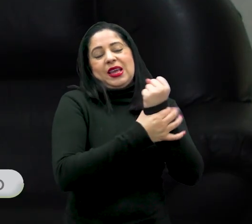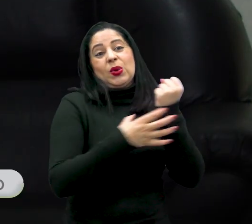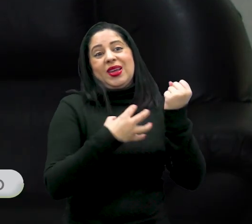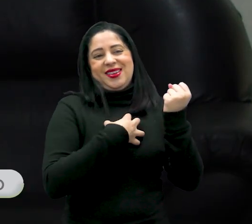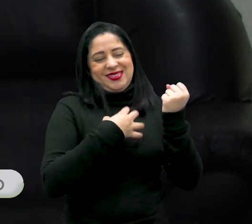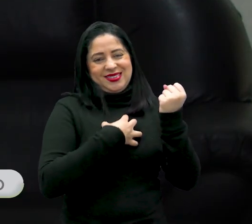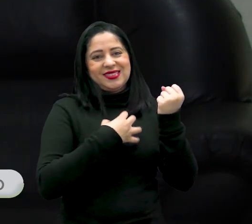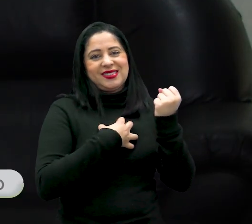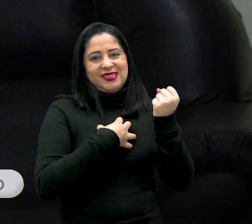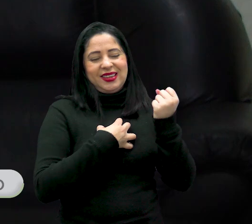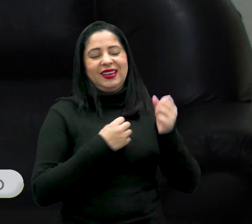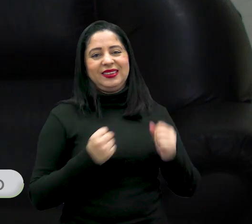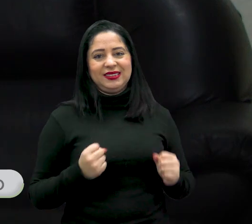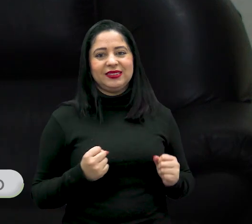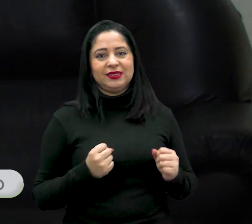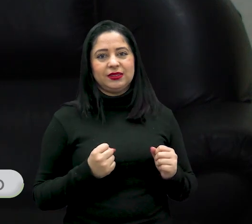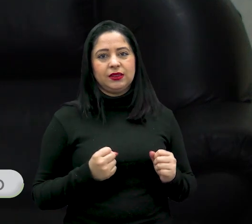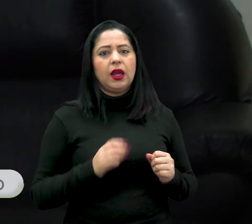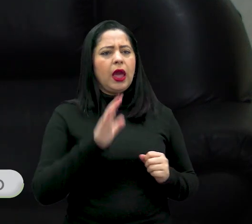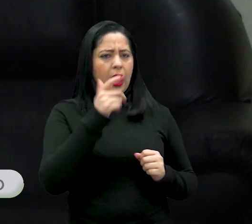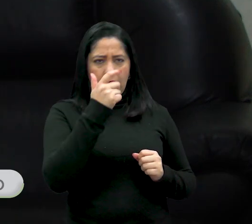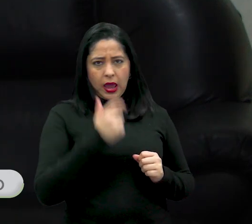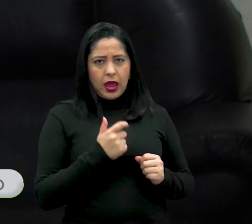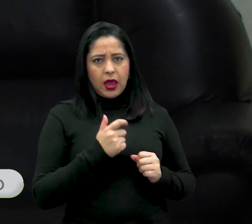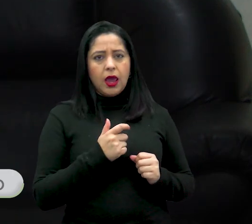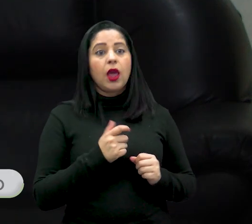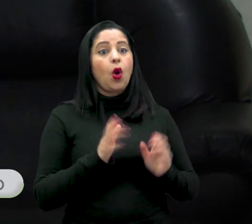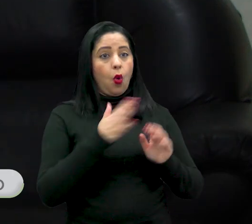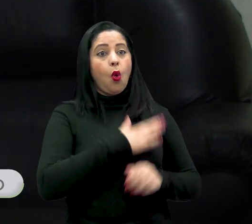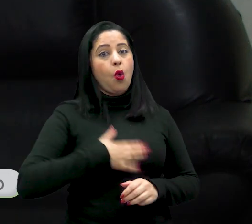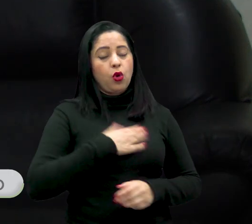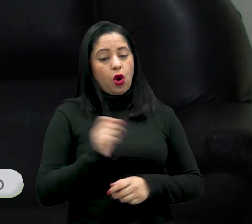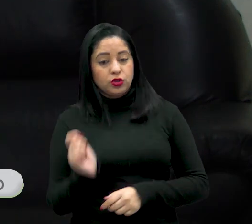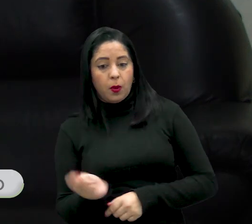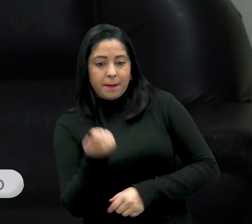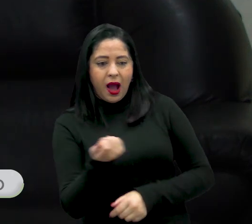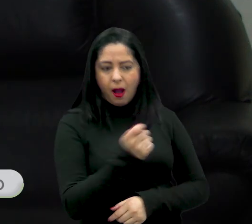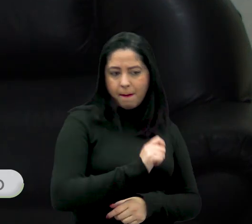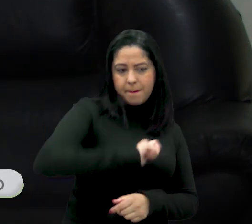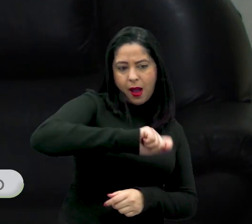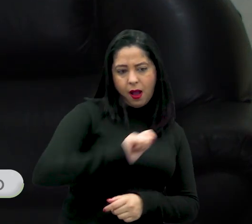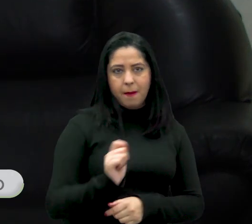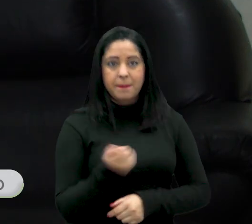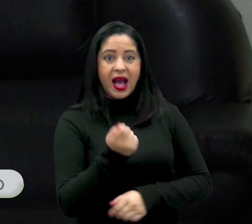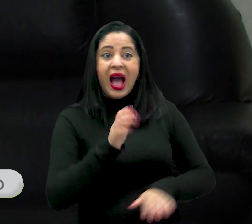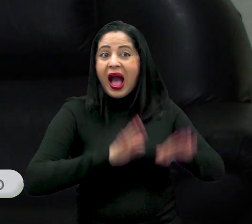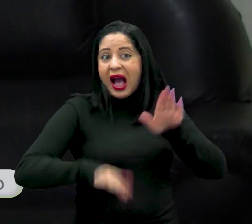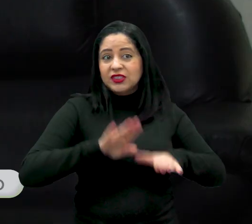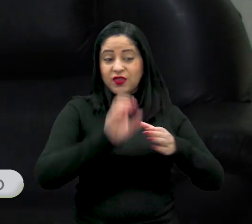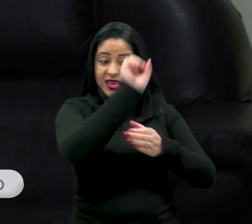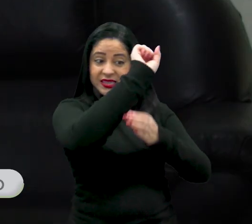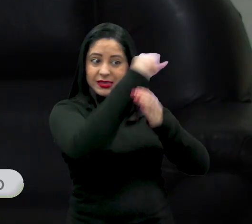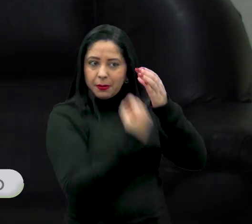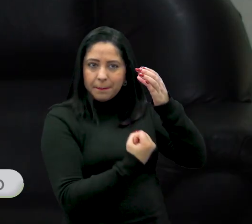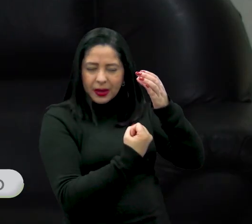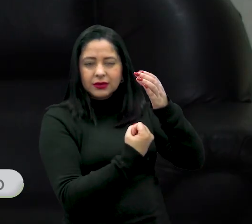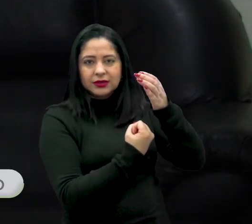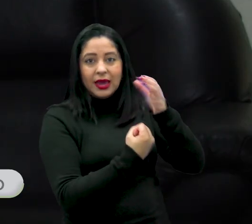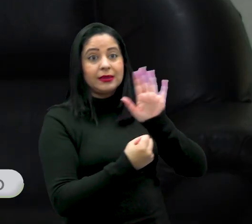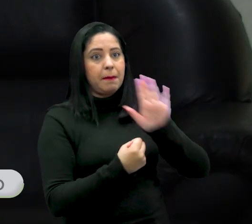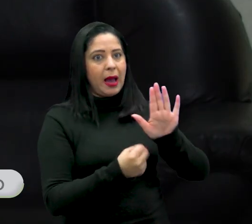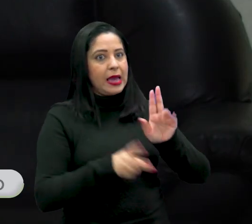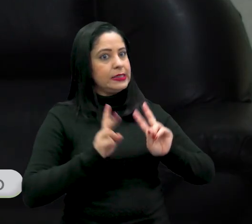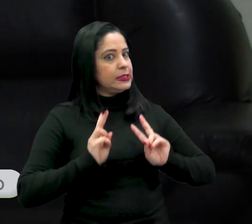do que propriamente dito, né? Eu pratico esporte, jogo tênis de mesa, né? De vez em quando eu jogo basquete com meu filho,